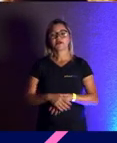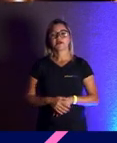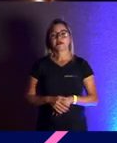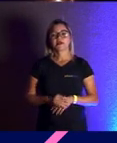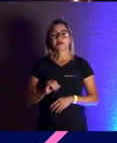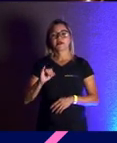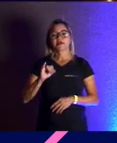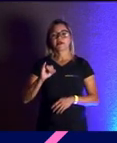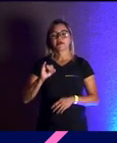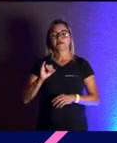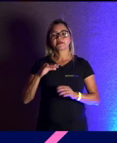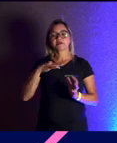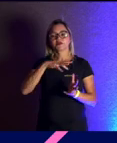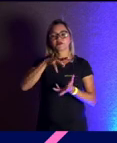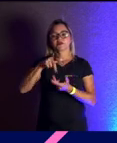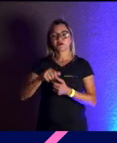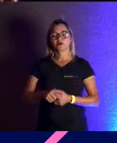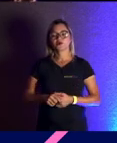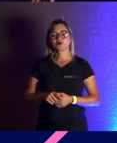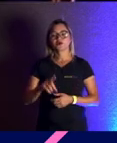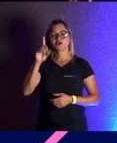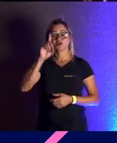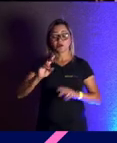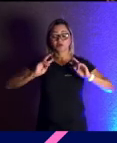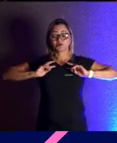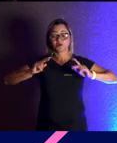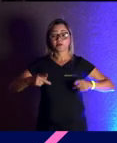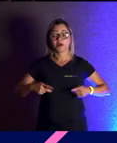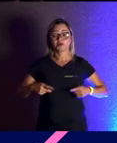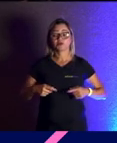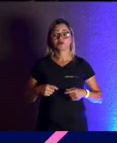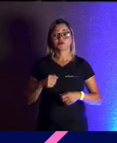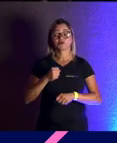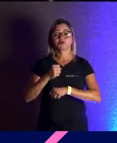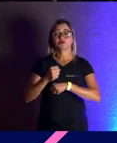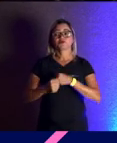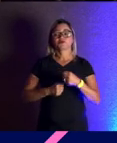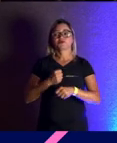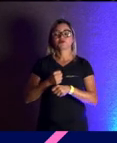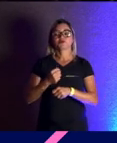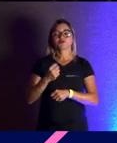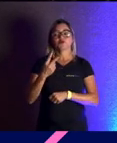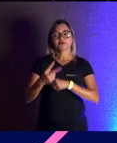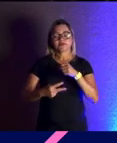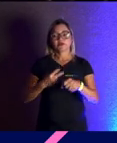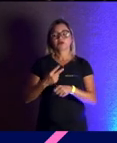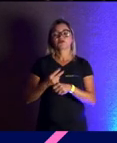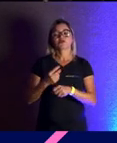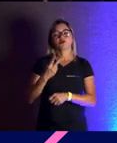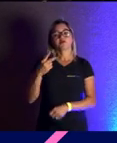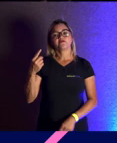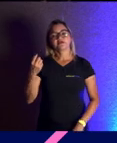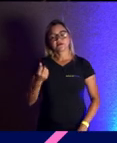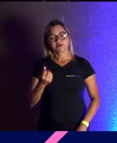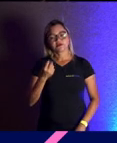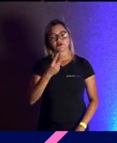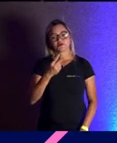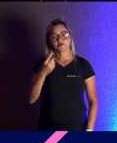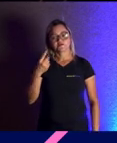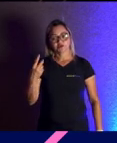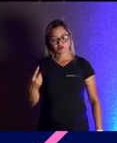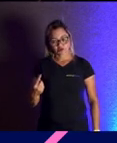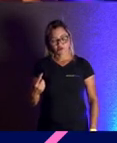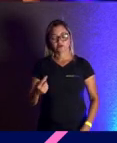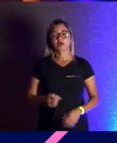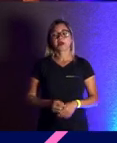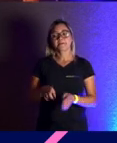parte do programa de Direitos Humanos da LC de 2016 a 2021, onde coordenou a linha de pesquisa sobre graves violações aos direitos